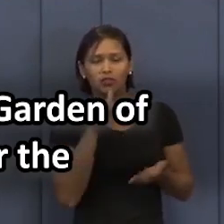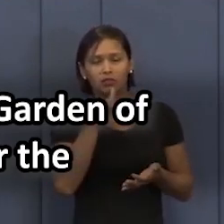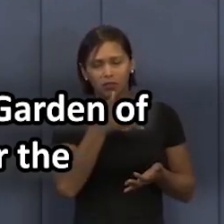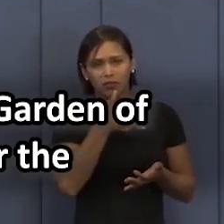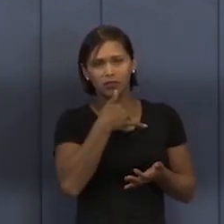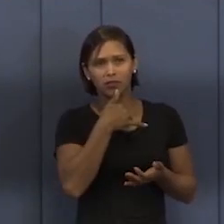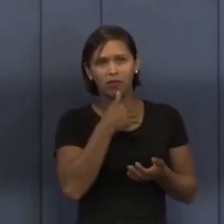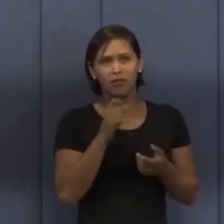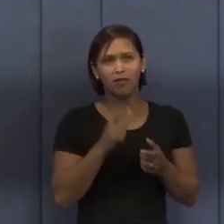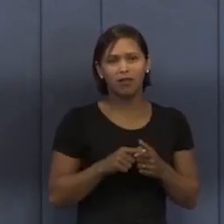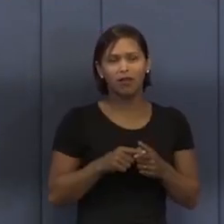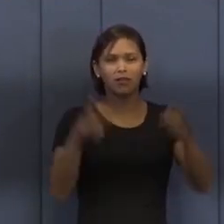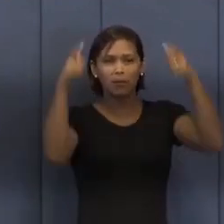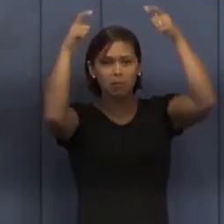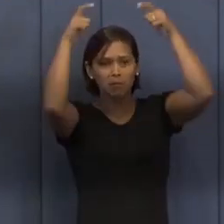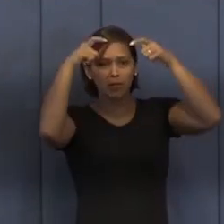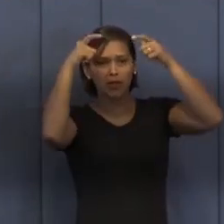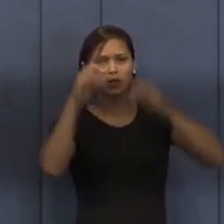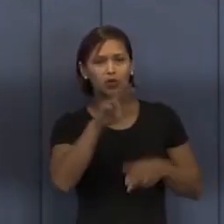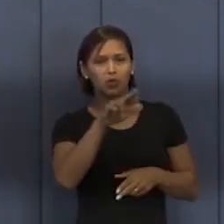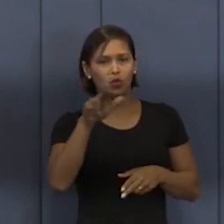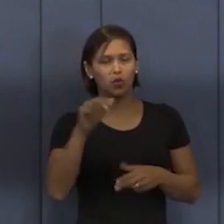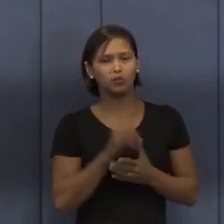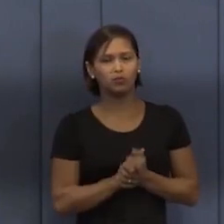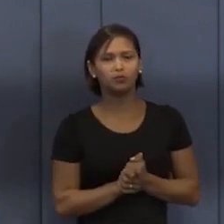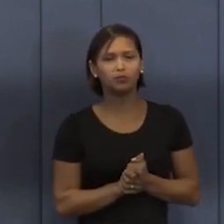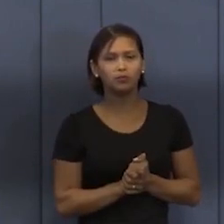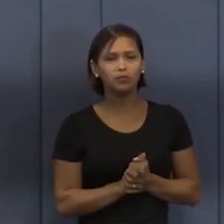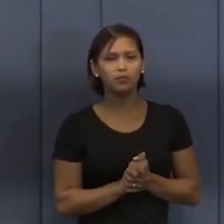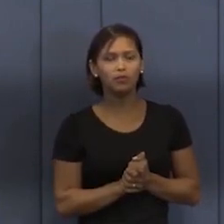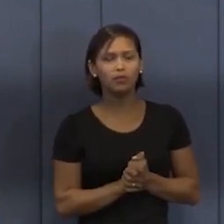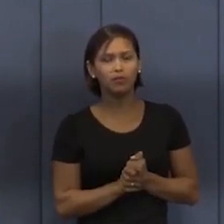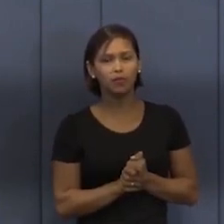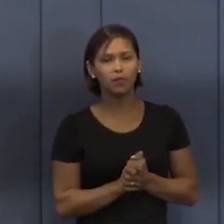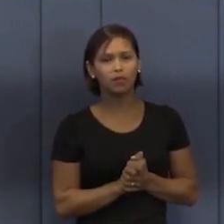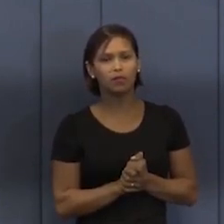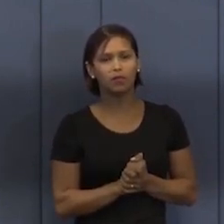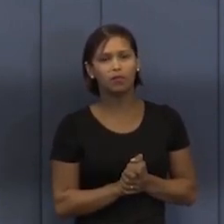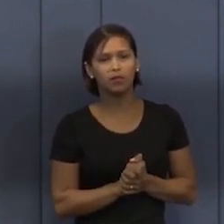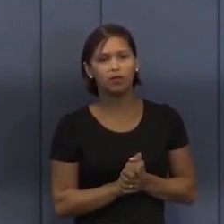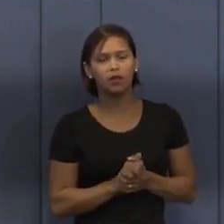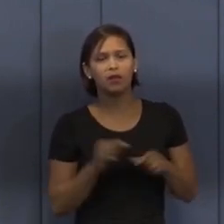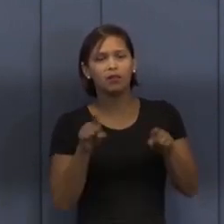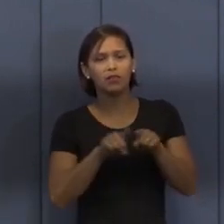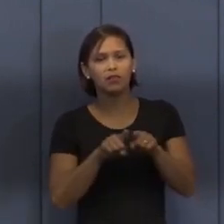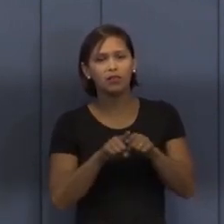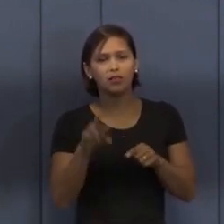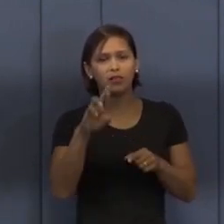das Aflições, que é o conceito de império ou o conceito de imperialismo. O conceito de imperialismo,